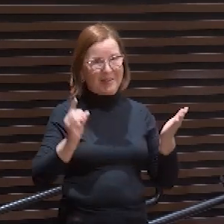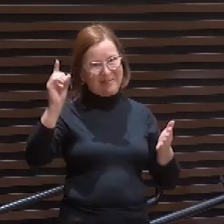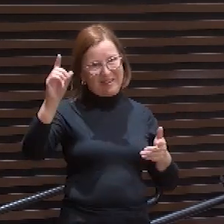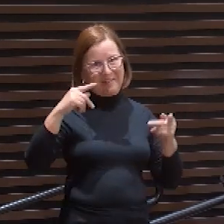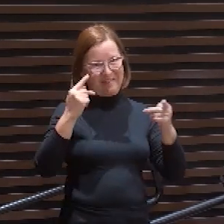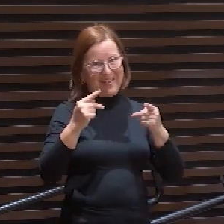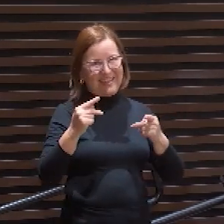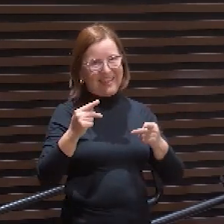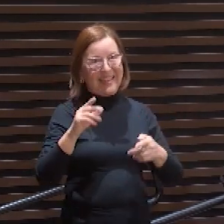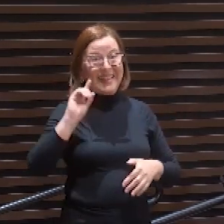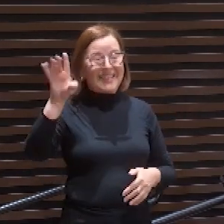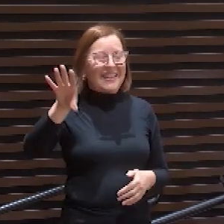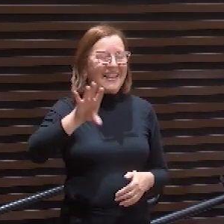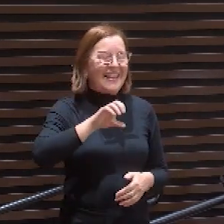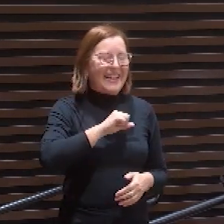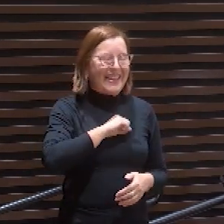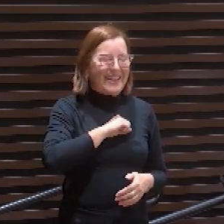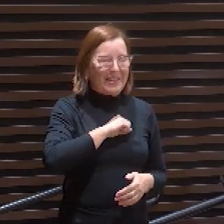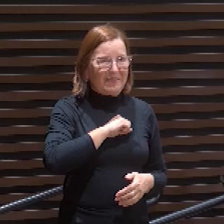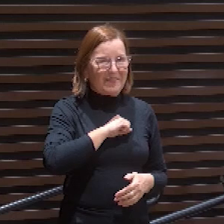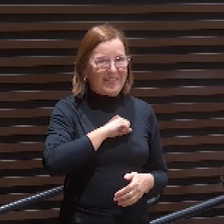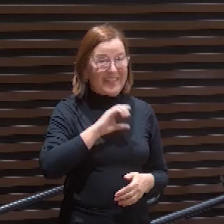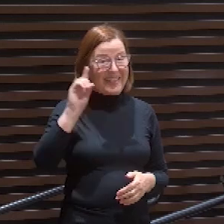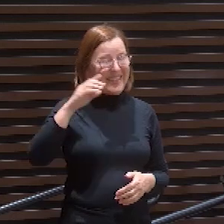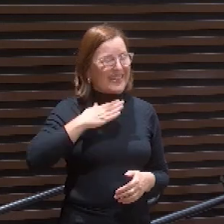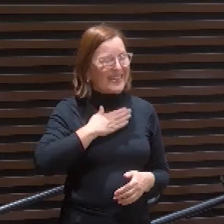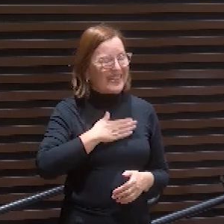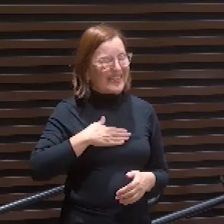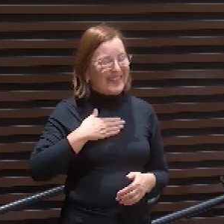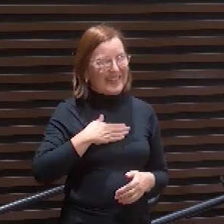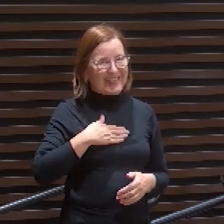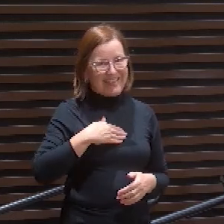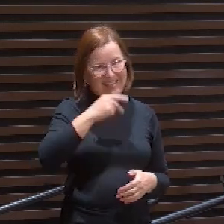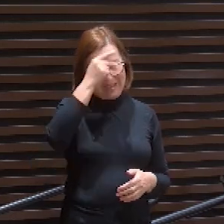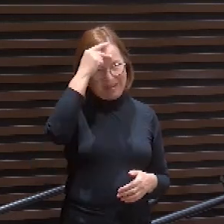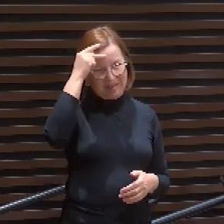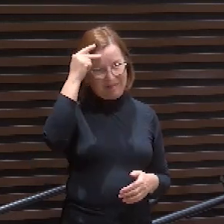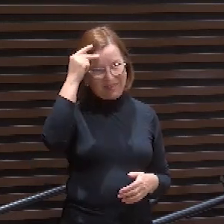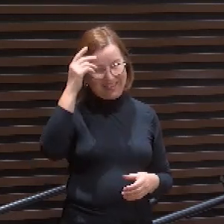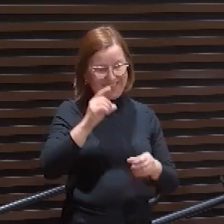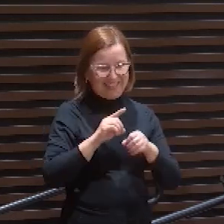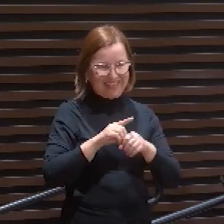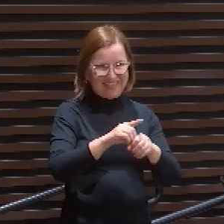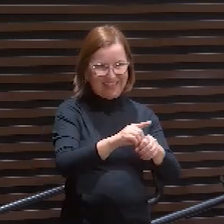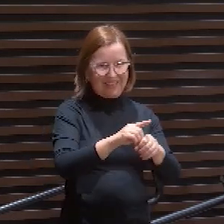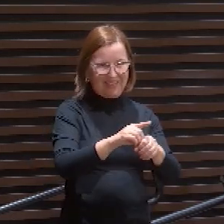Deus ama, Deus gosta daquele que contribui